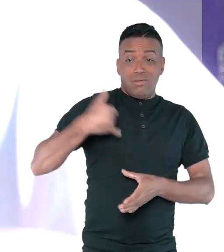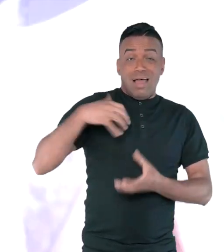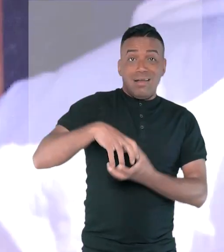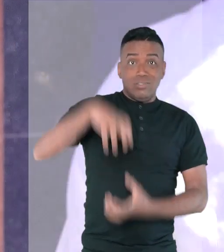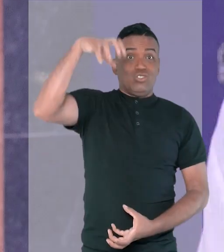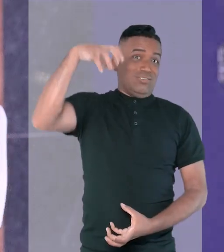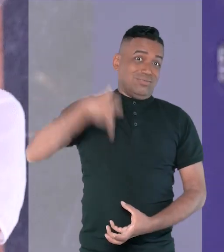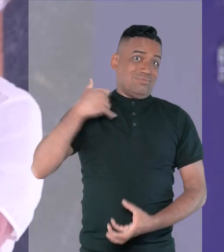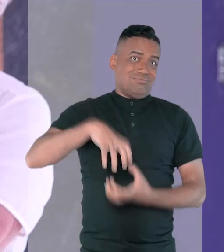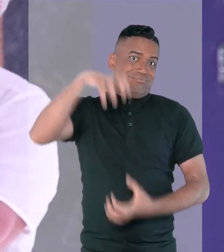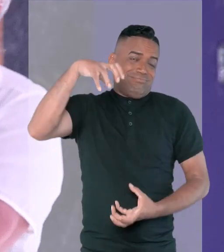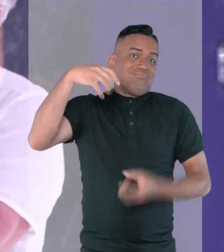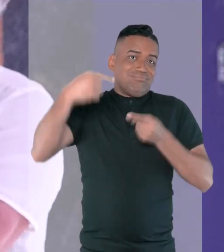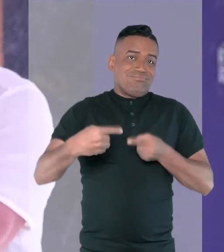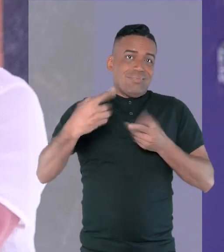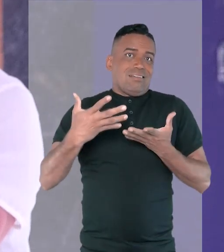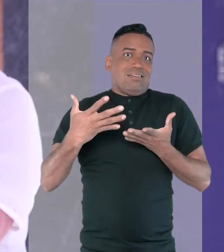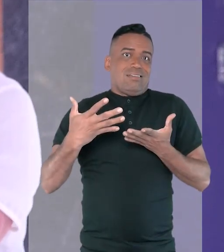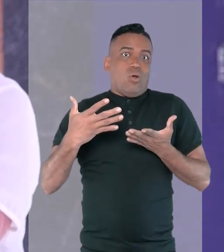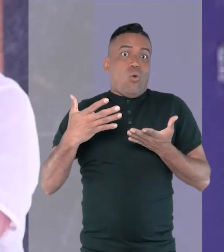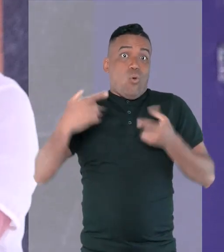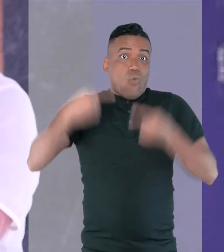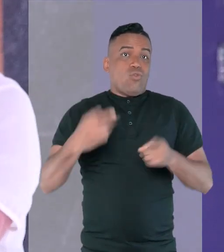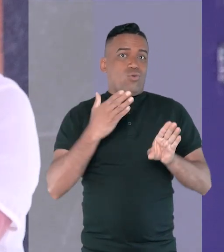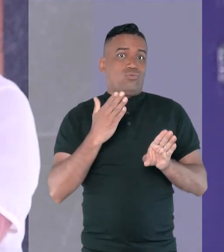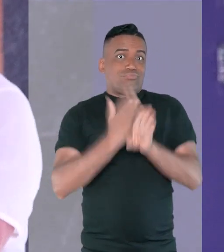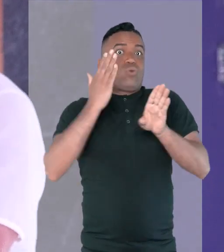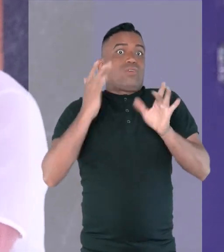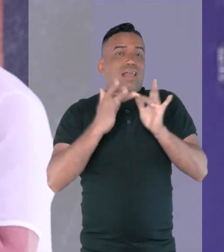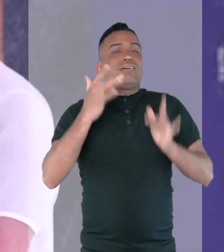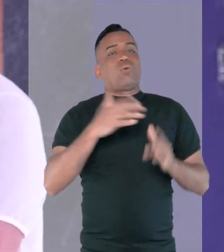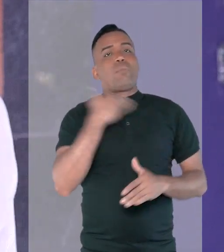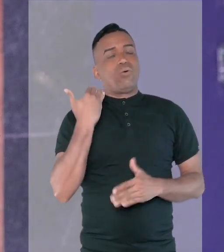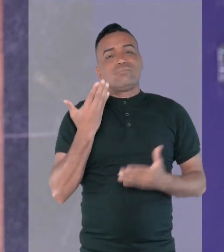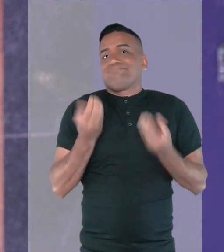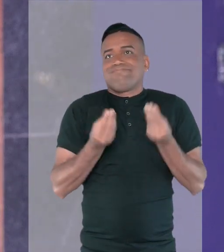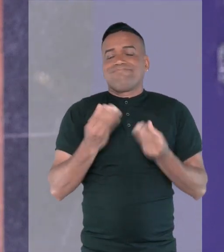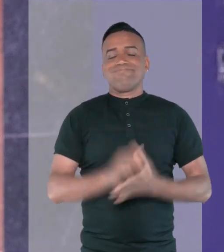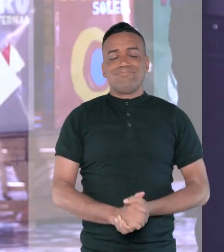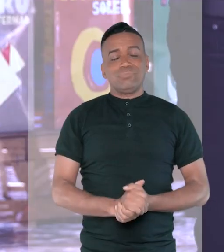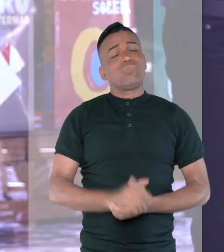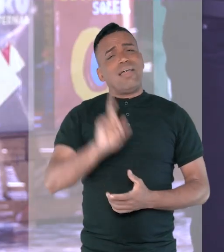de pessoas mais vividas, idosos, como eu.